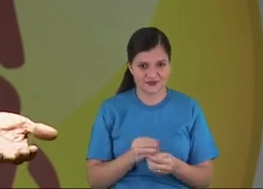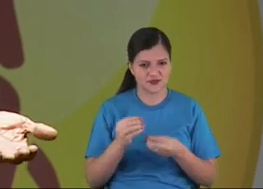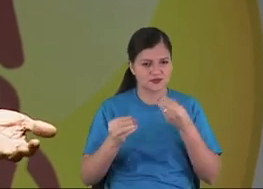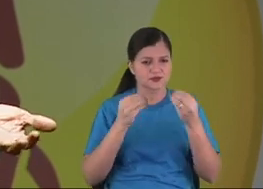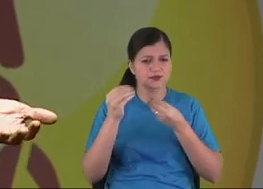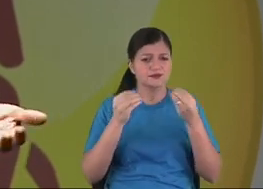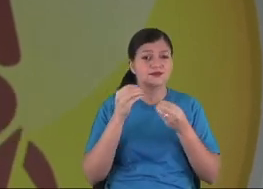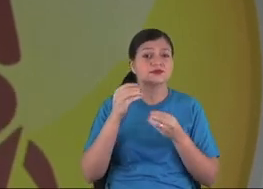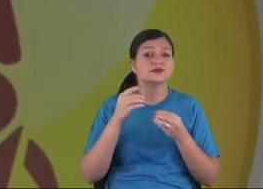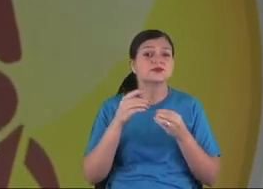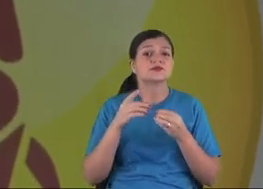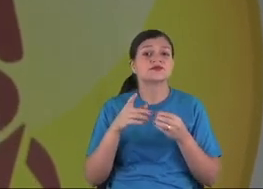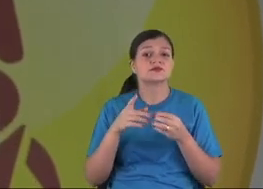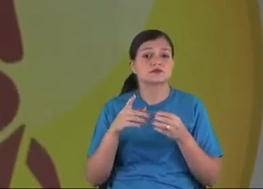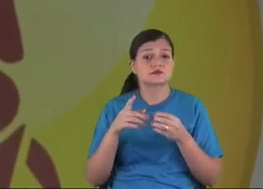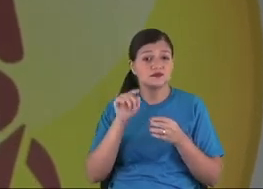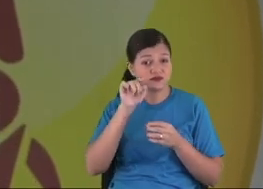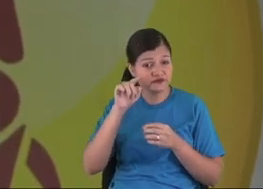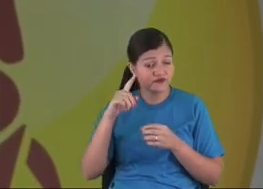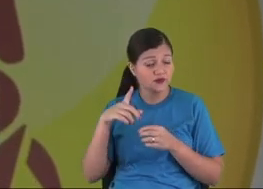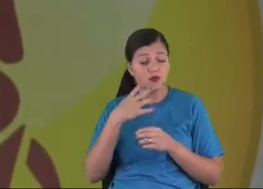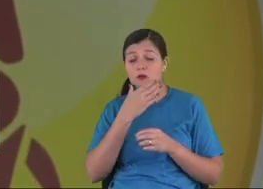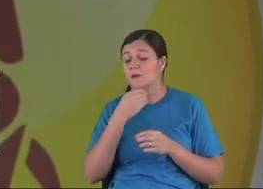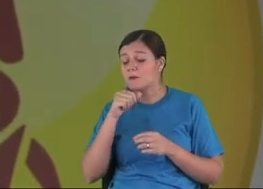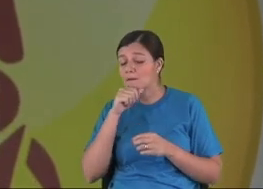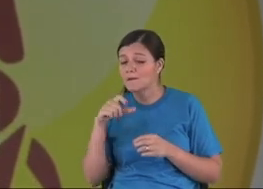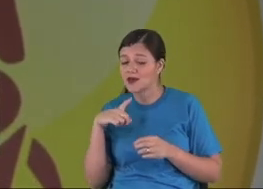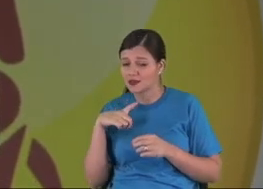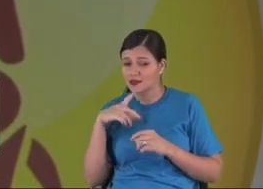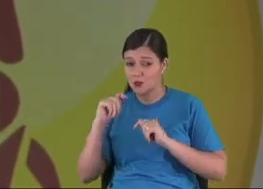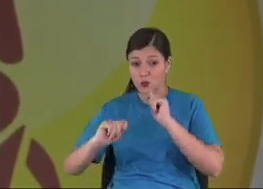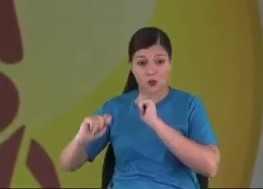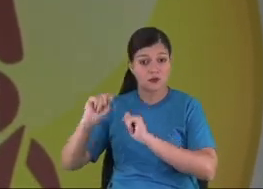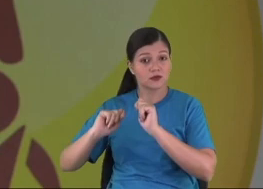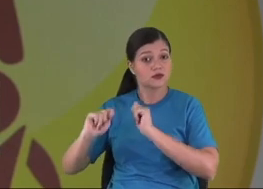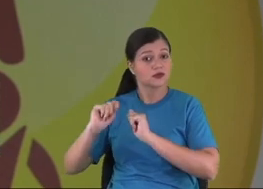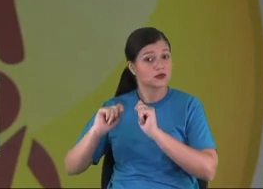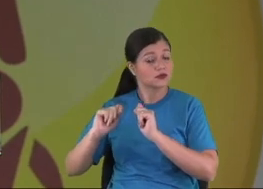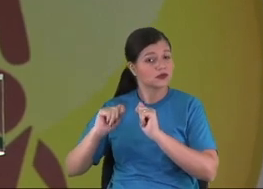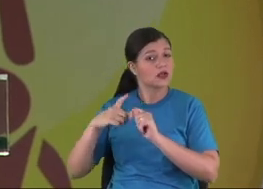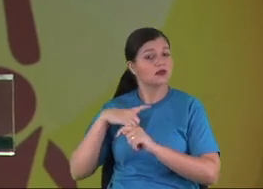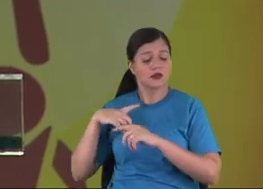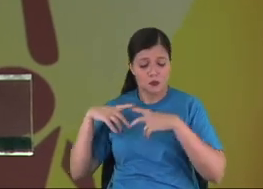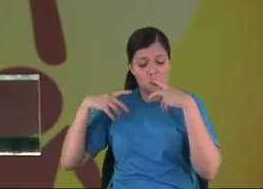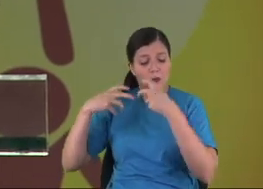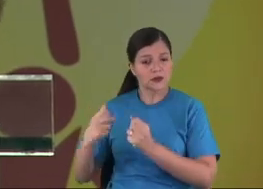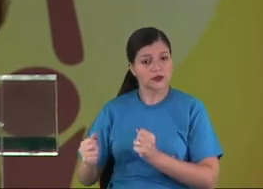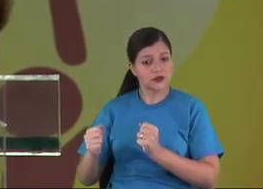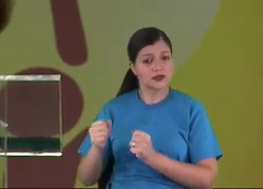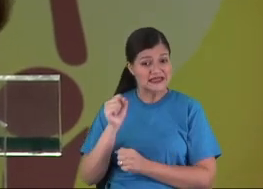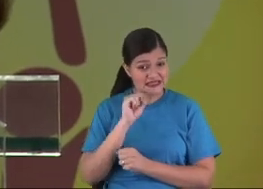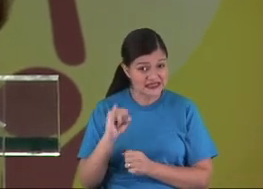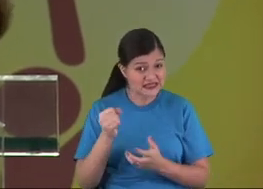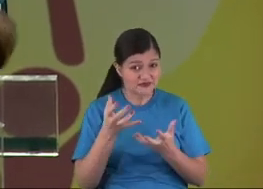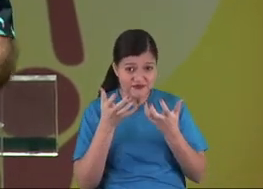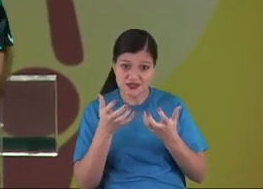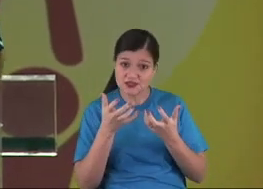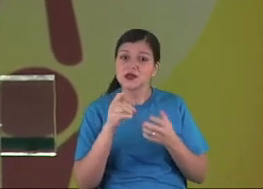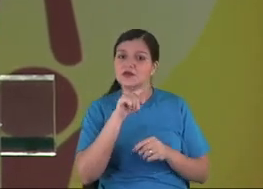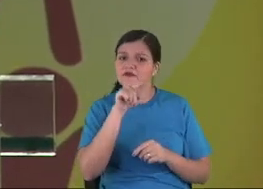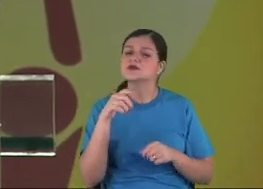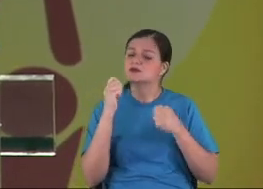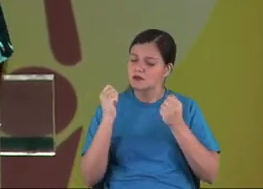você diz assim, como é que eu vou fazer isso? Você está com todo o poder na mão. Você quiser, você pode ser um